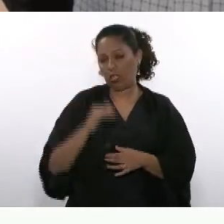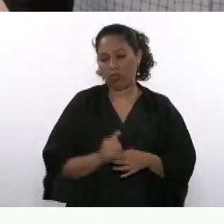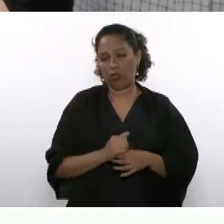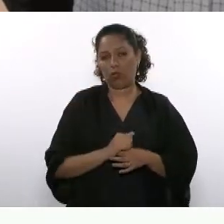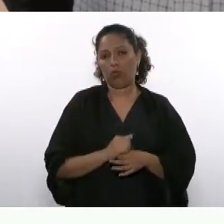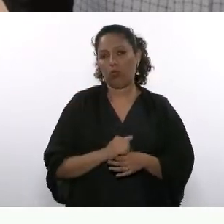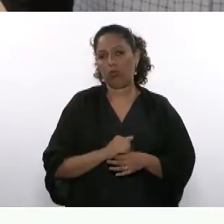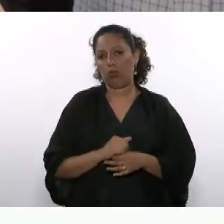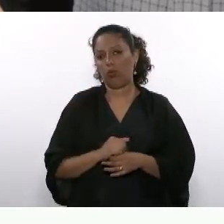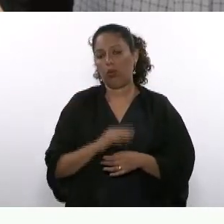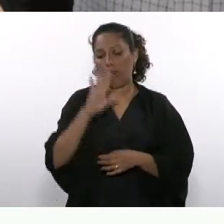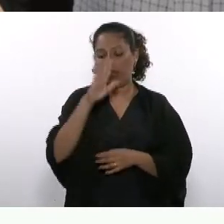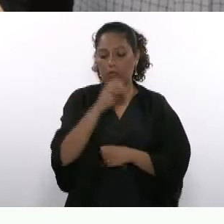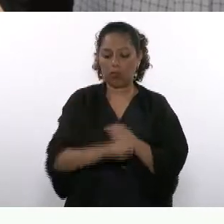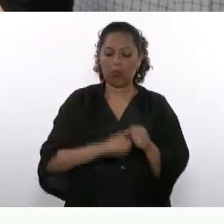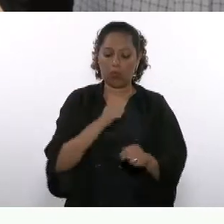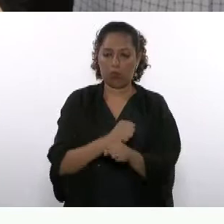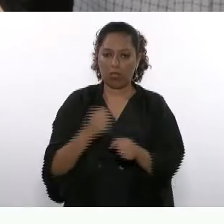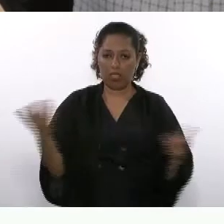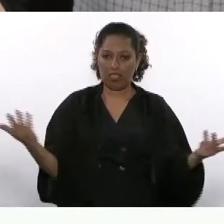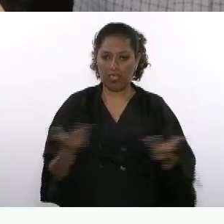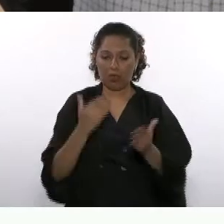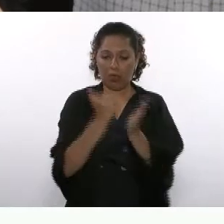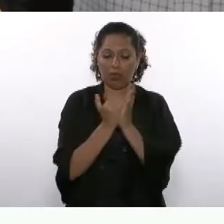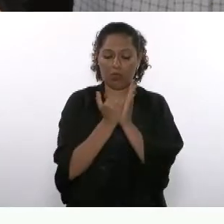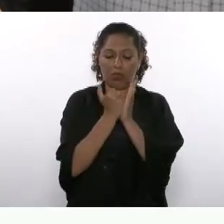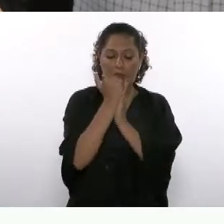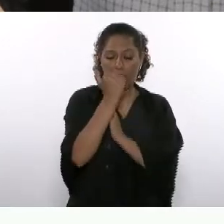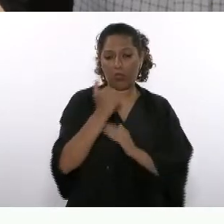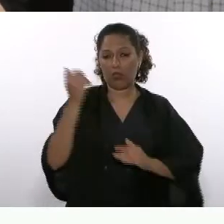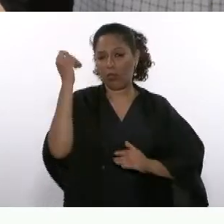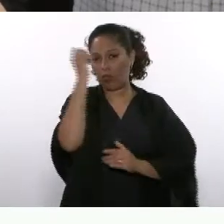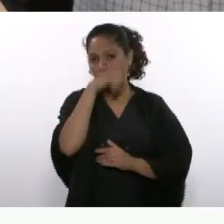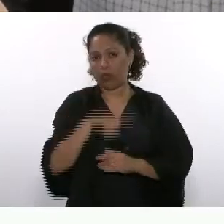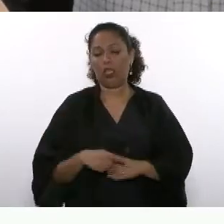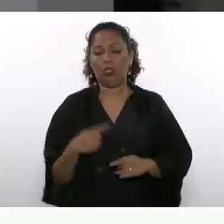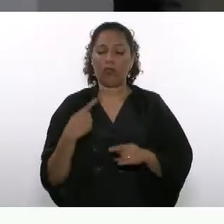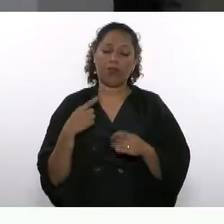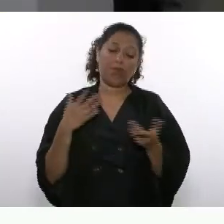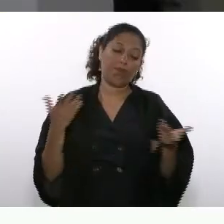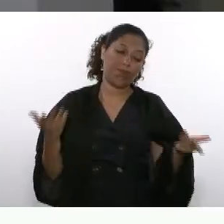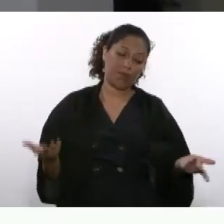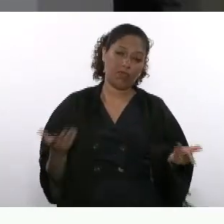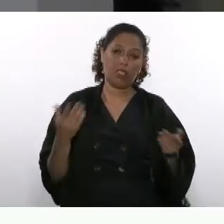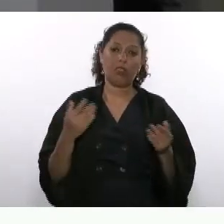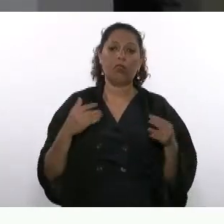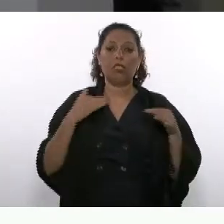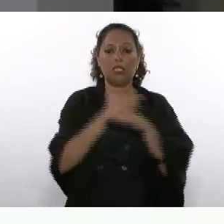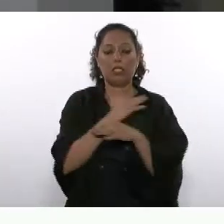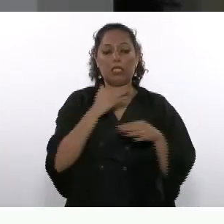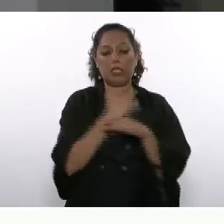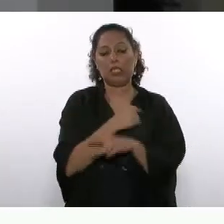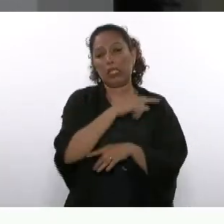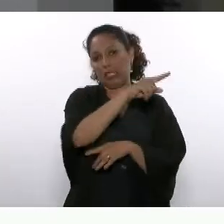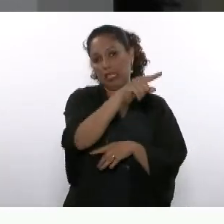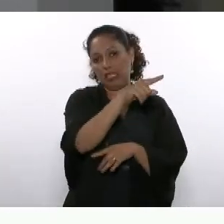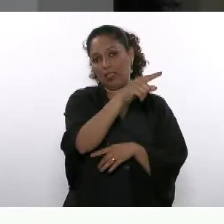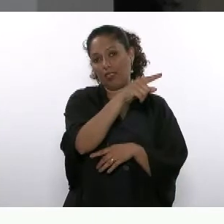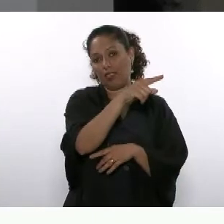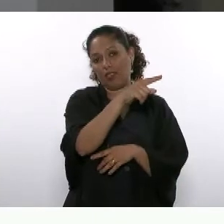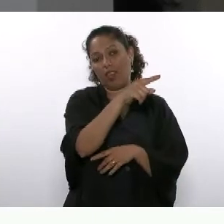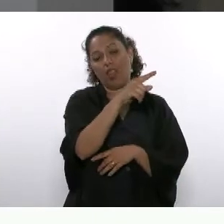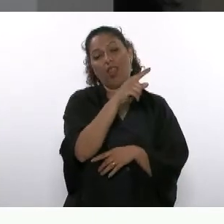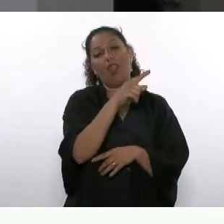E neste ano de 2019, houve um aumento da dificuldade. E quando aumenta a dificuldade, os municípios passam a ter